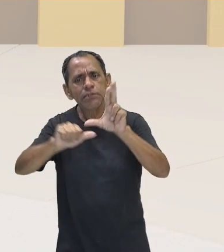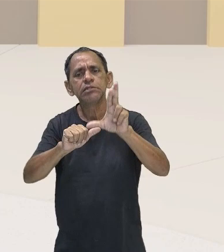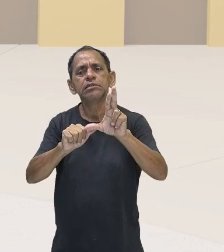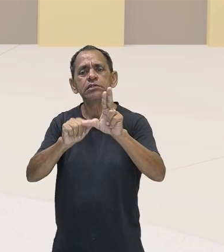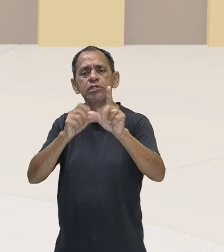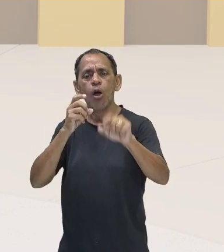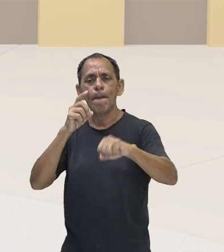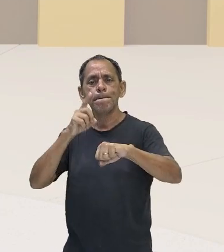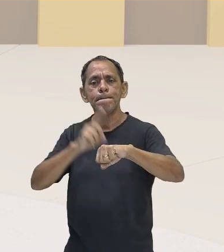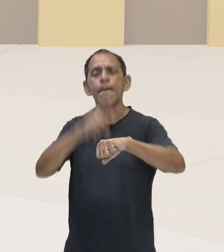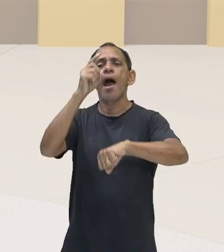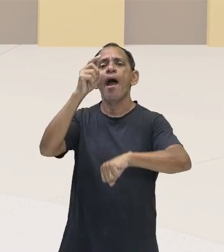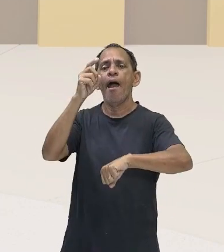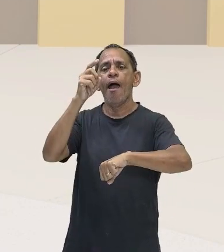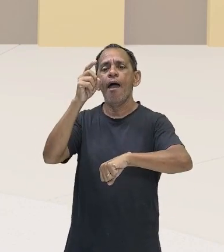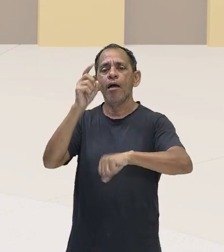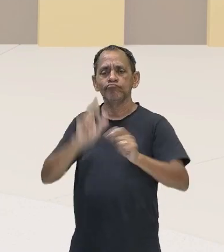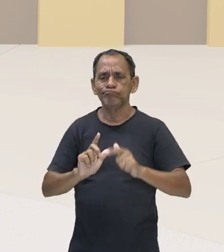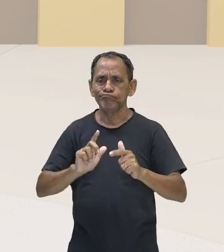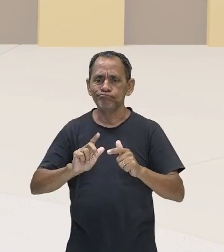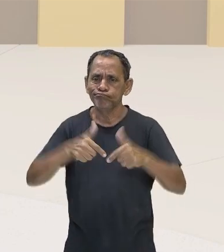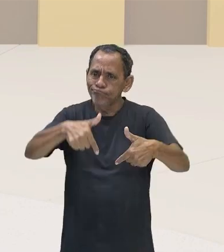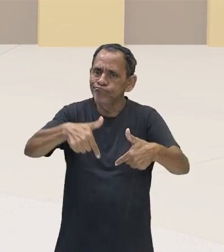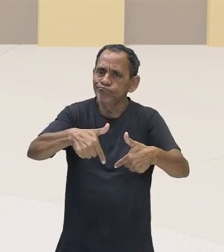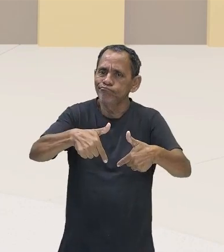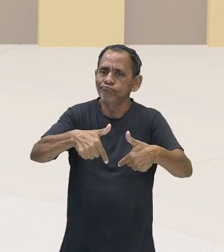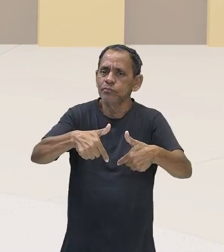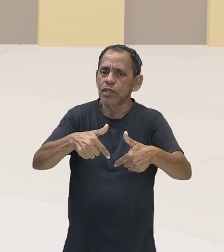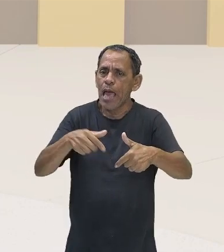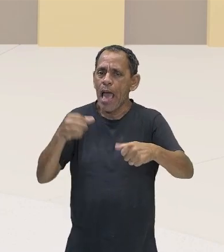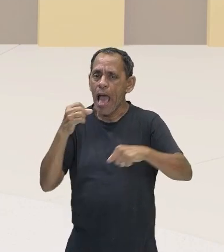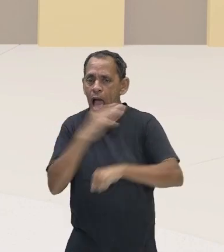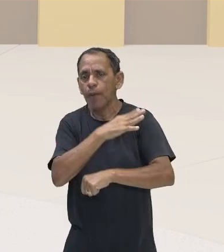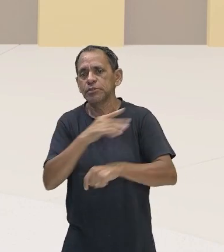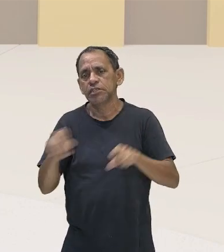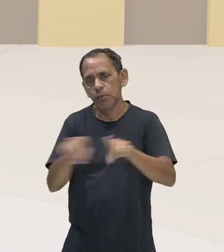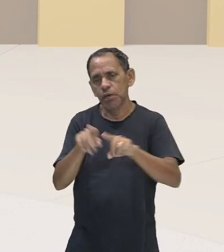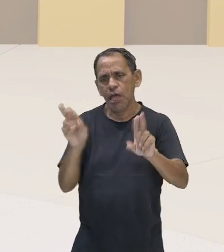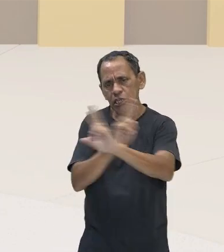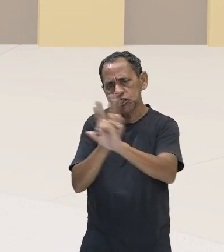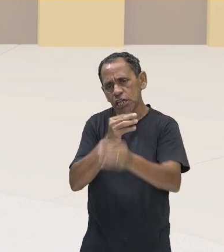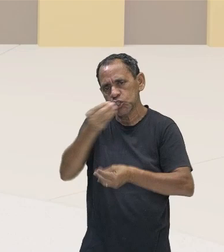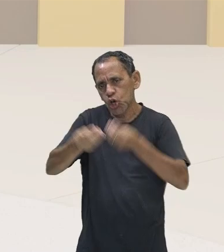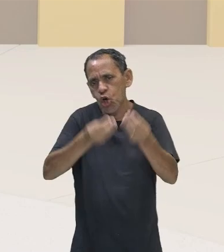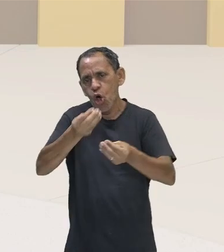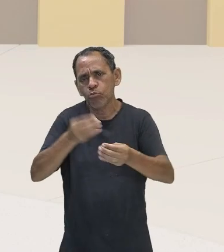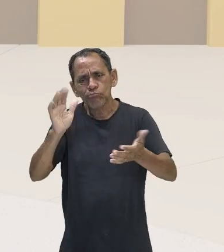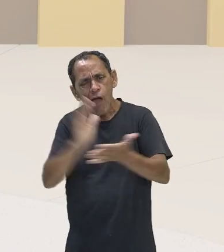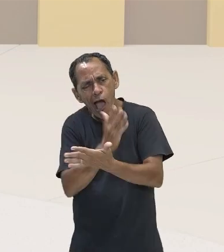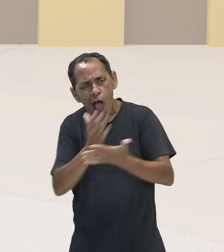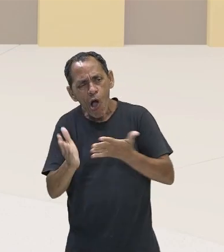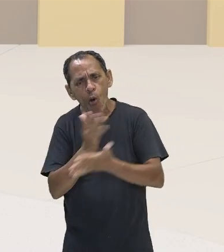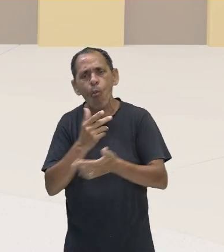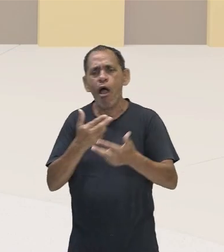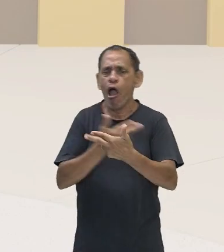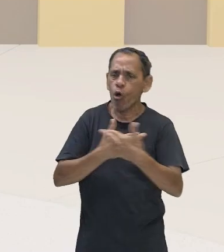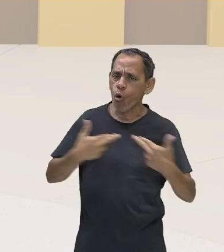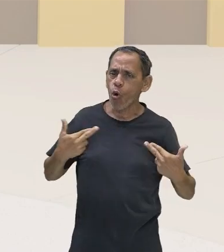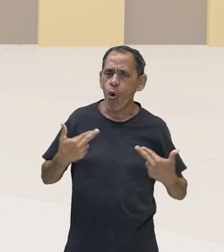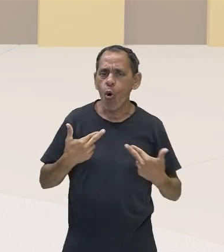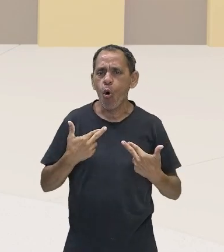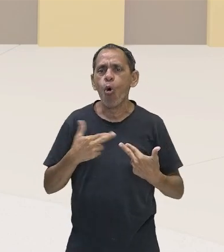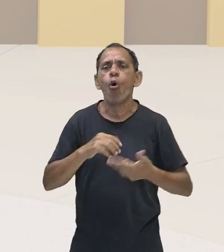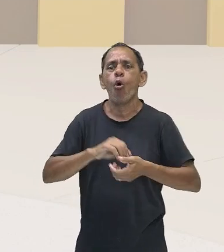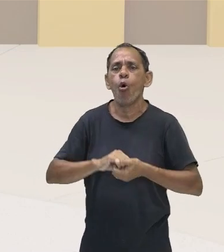estímulo emocional competente. Isto é, ela está relacionada com alguma coisa que mexe com você,